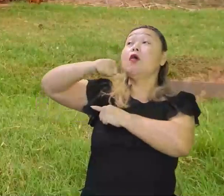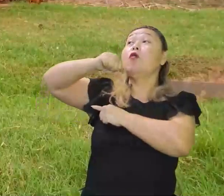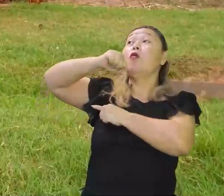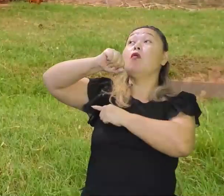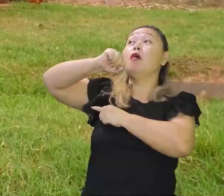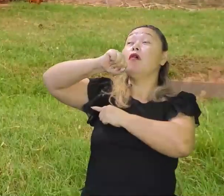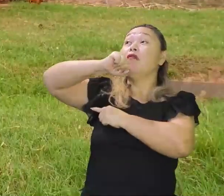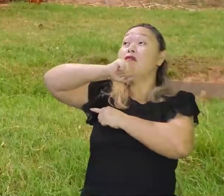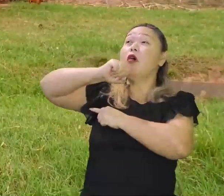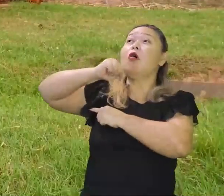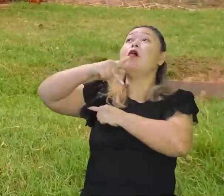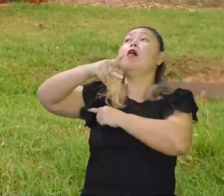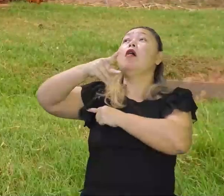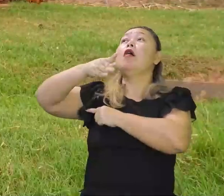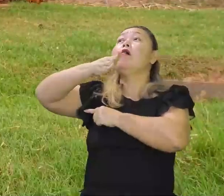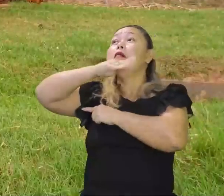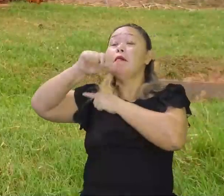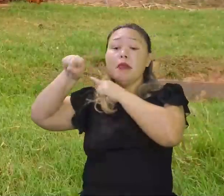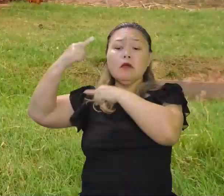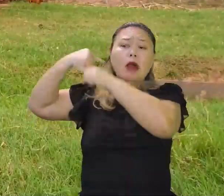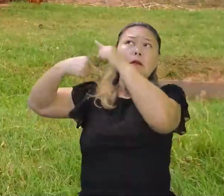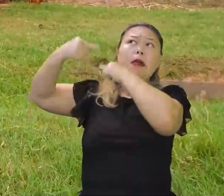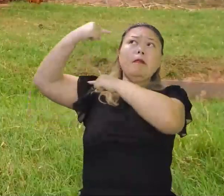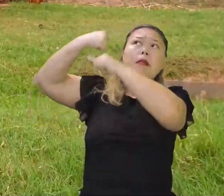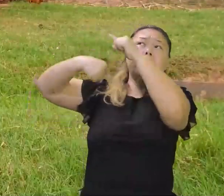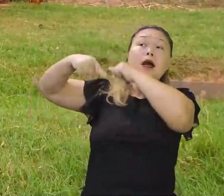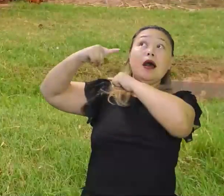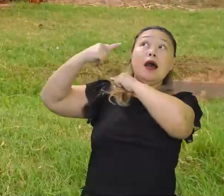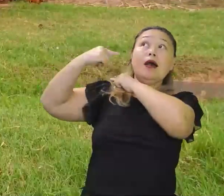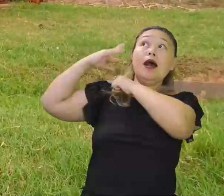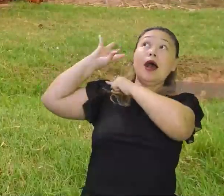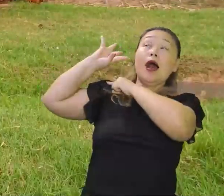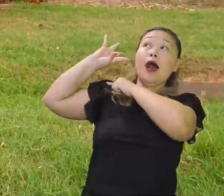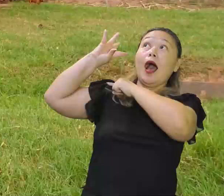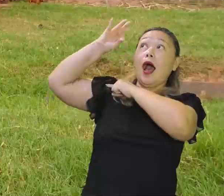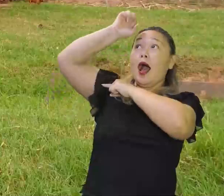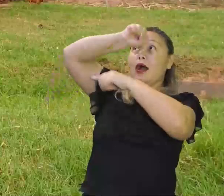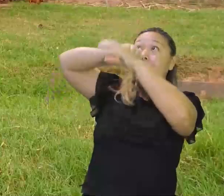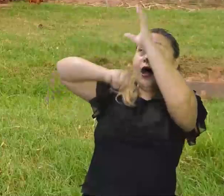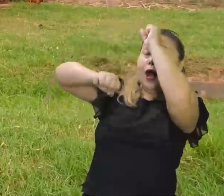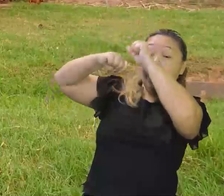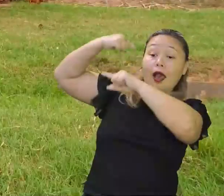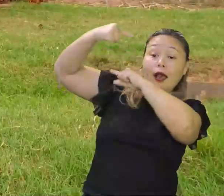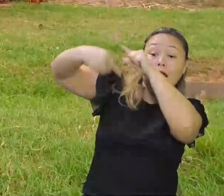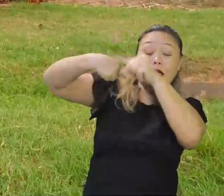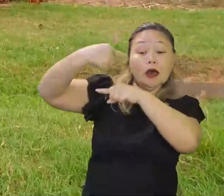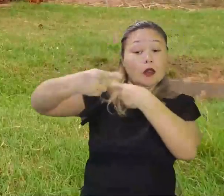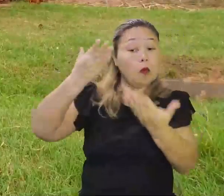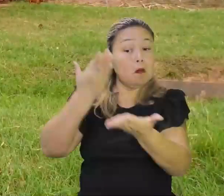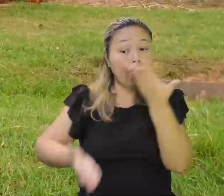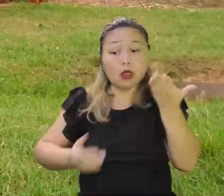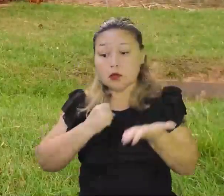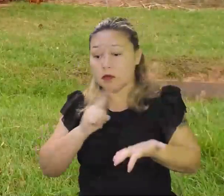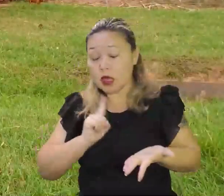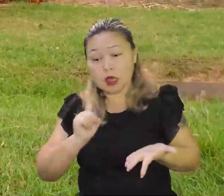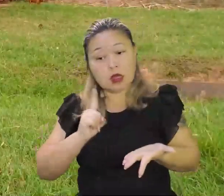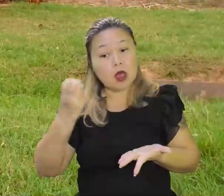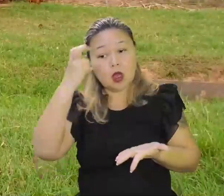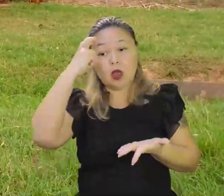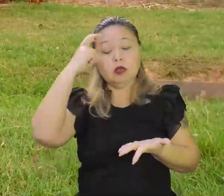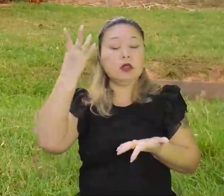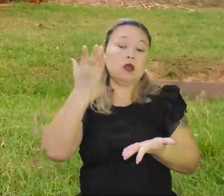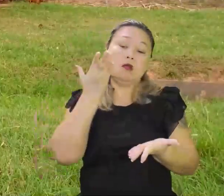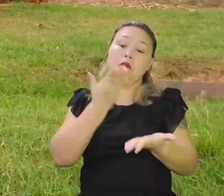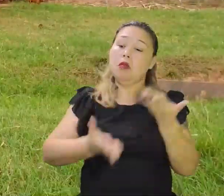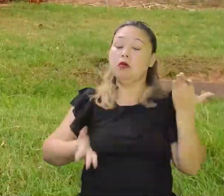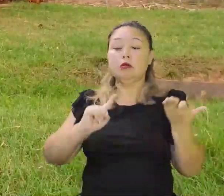com a bisavó e aí vai passando. Isso é legal. E isso não se pode perder. Essa cultura não pode ser perdida